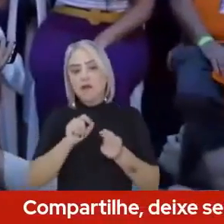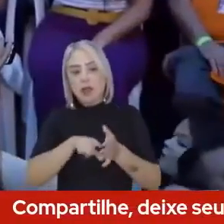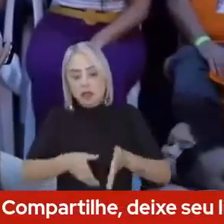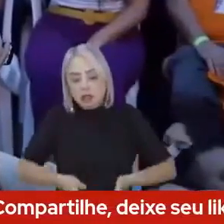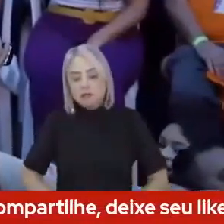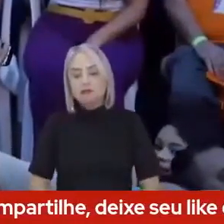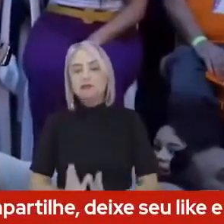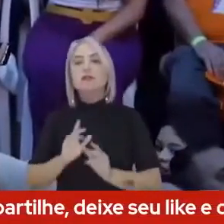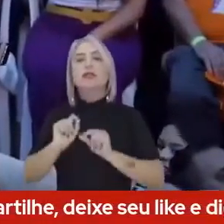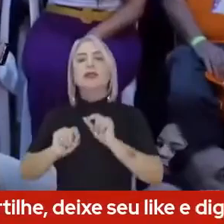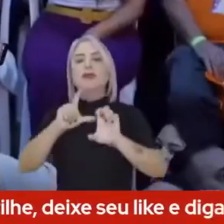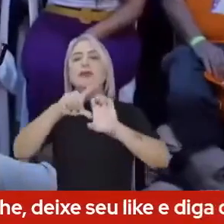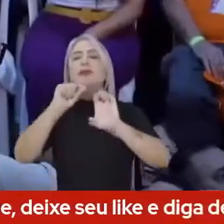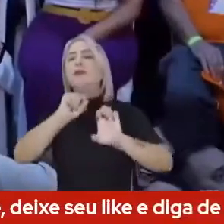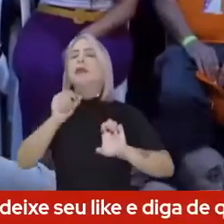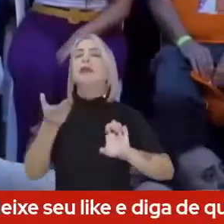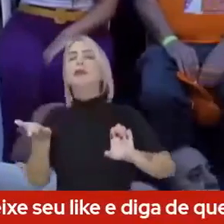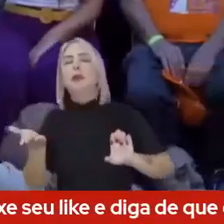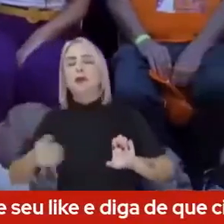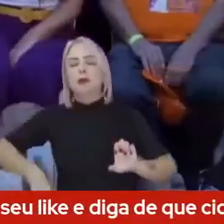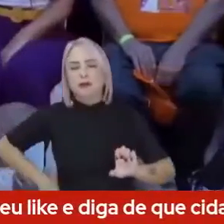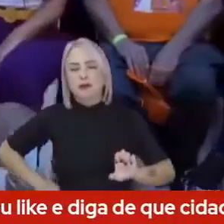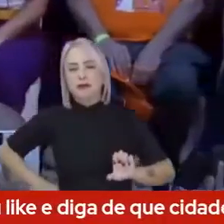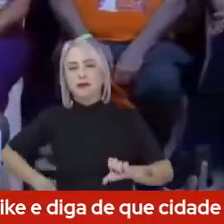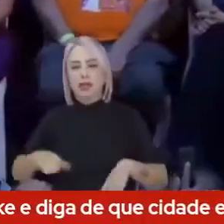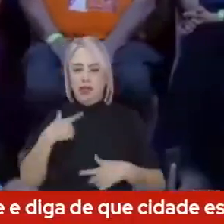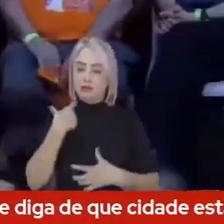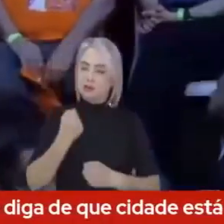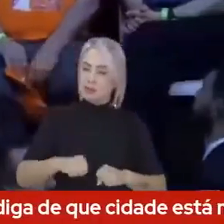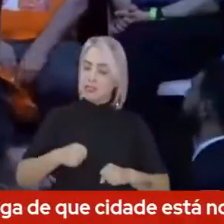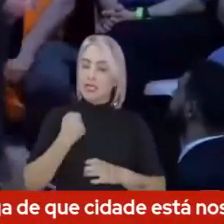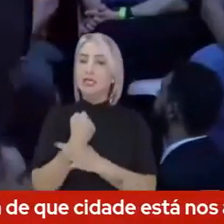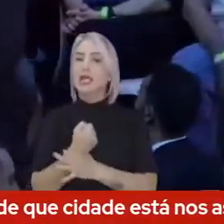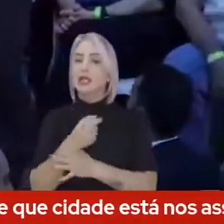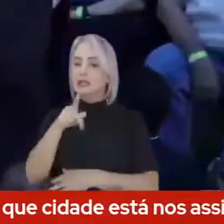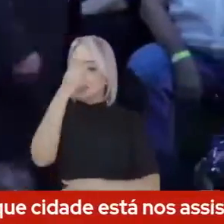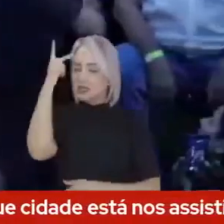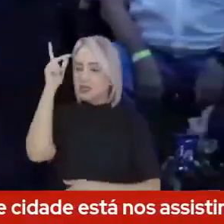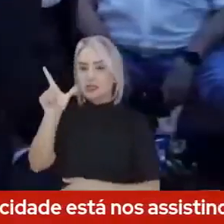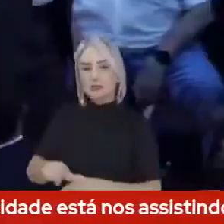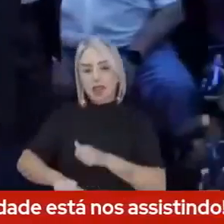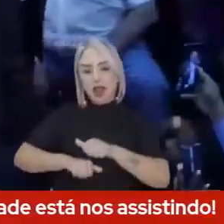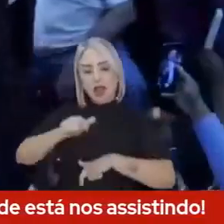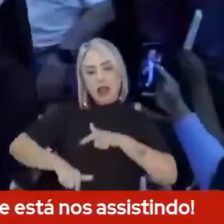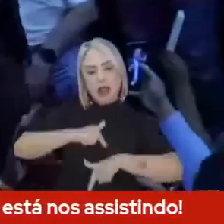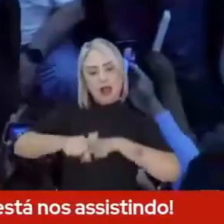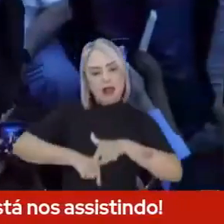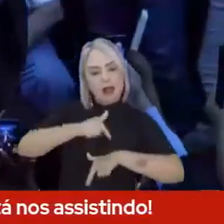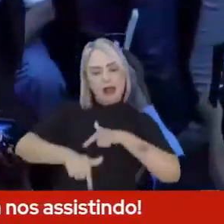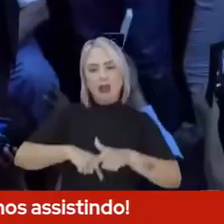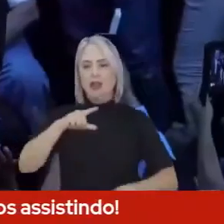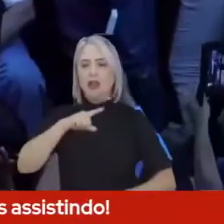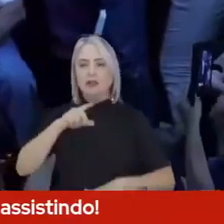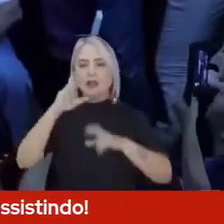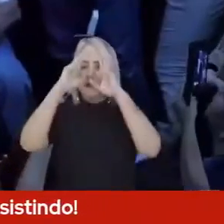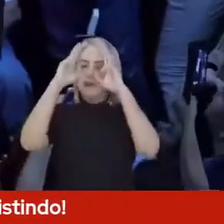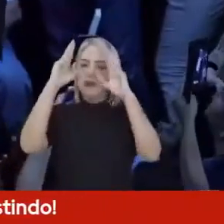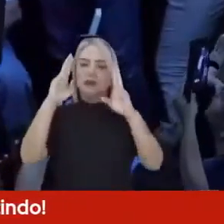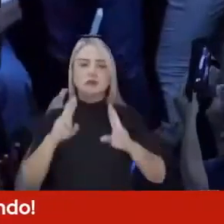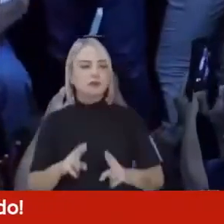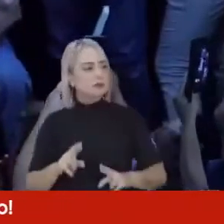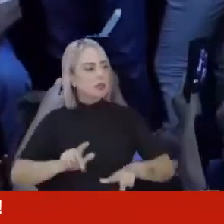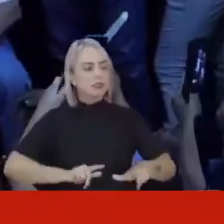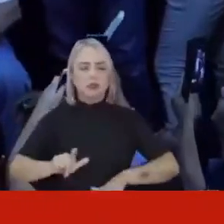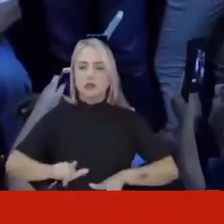empreendedor que é esse? Nós precisamos garantir que essas pessoas que trabalham tem o respeito de trabalhador, que a